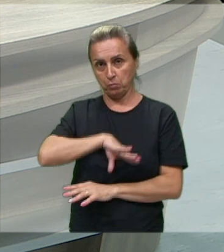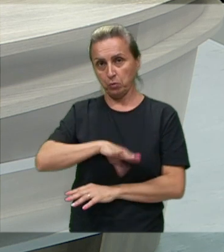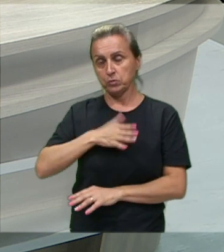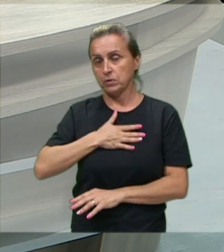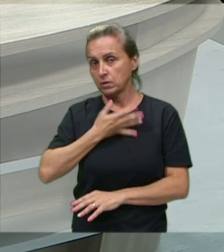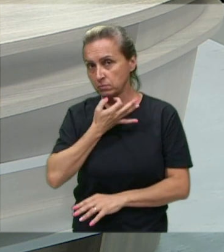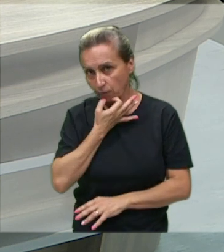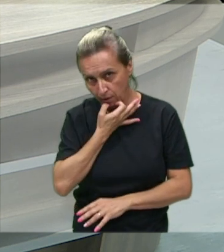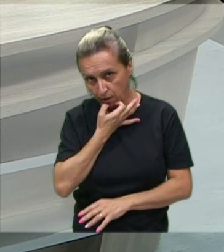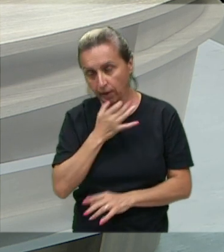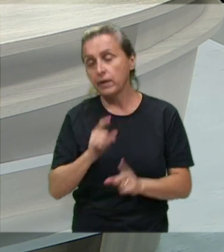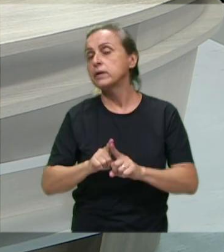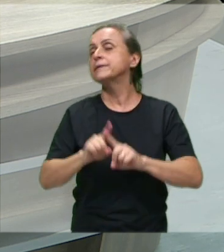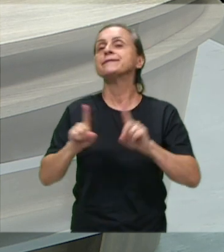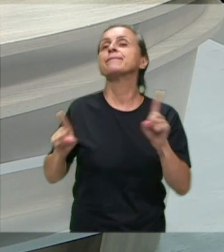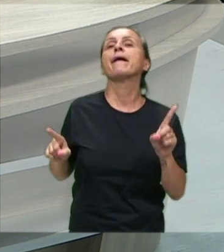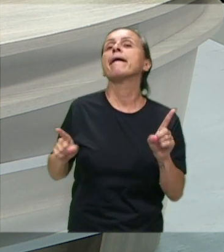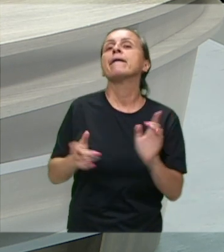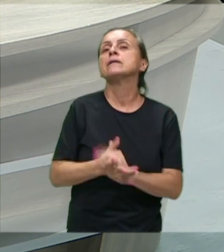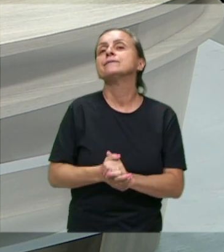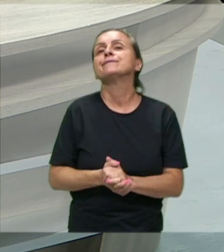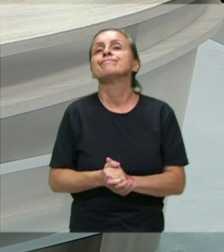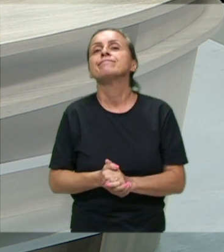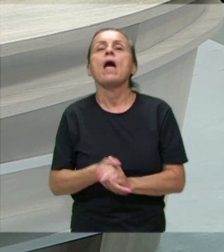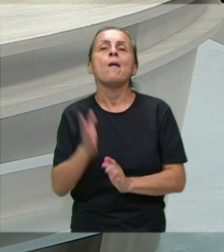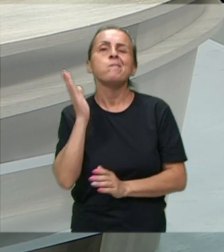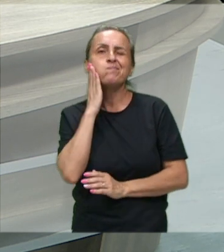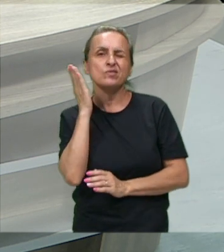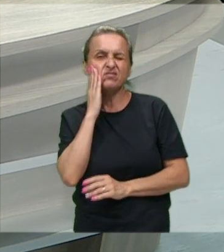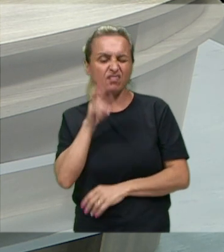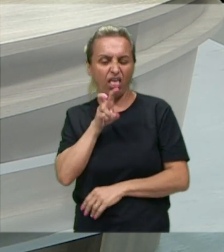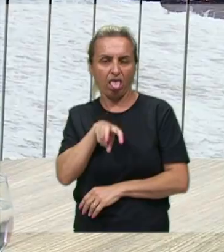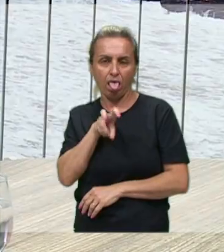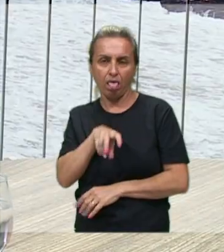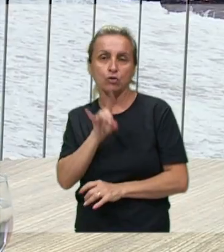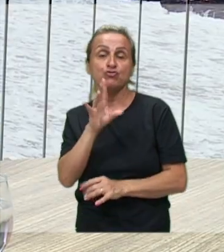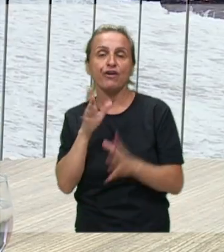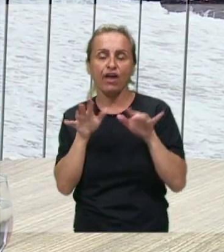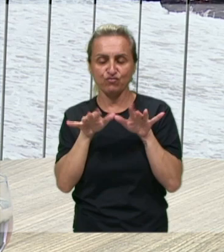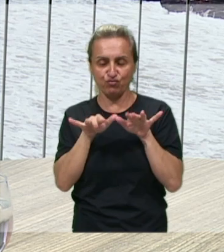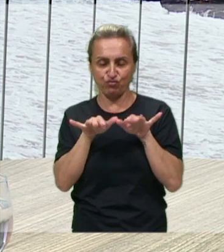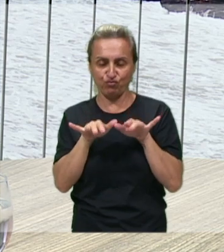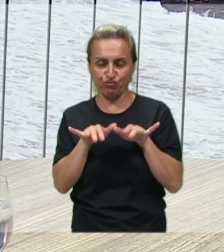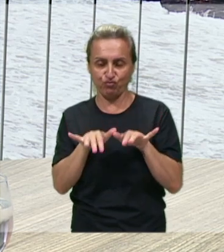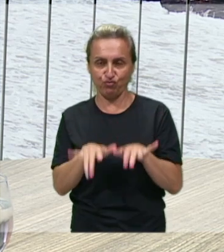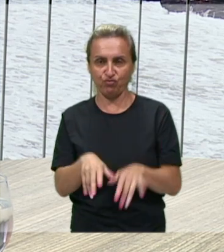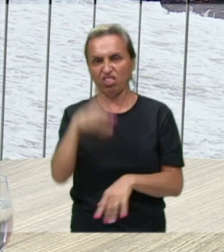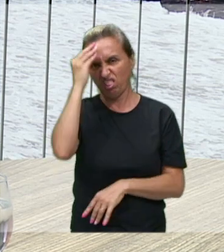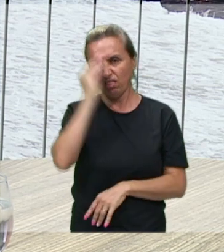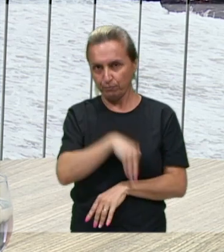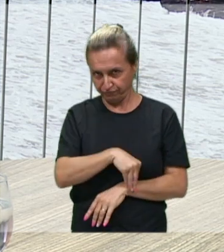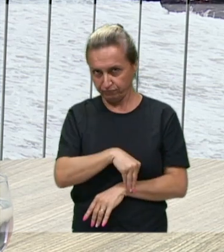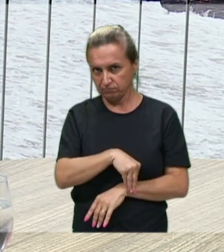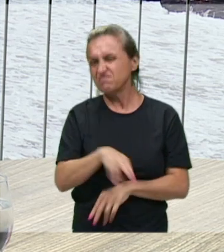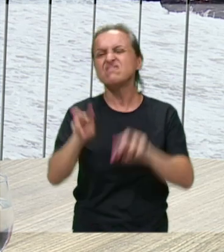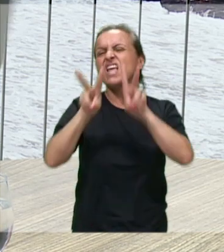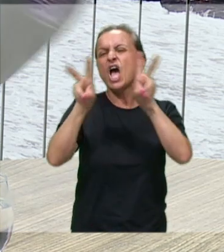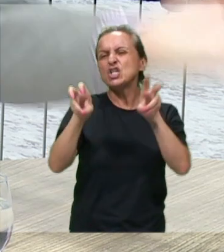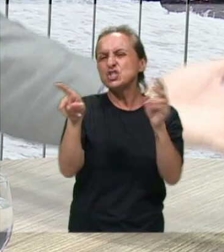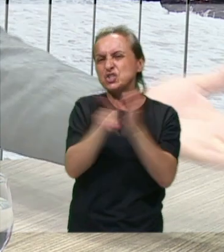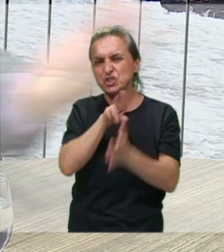tira a bunda da cadeira, que só quer ficar ali atrás. Então, vamos conversar. Eu recebi no meu trapiche mais de 30 policiais